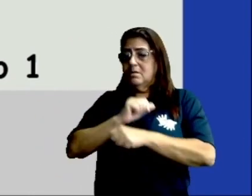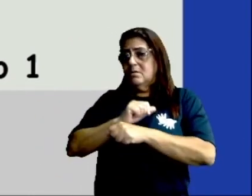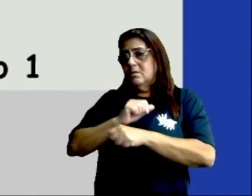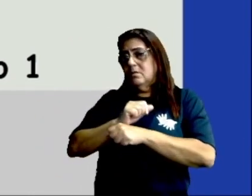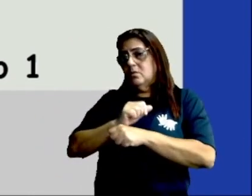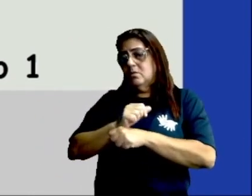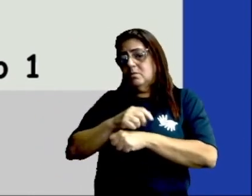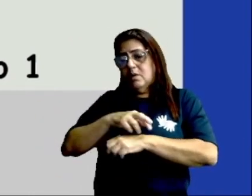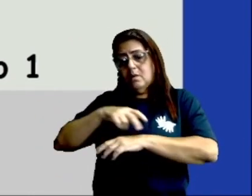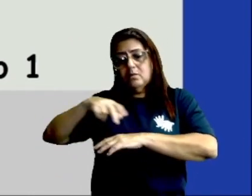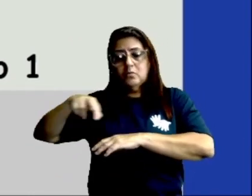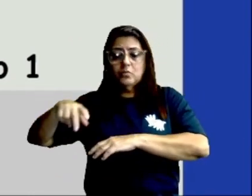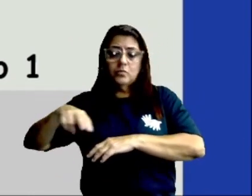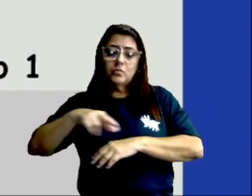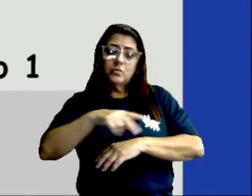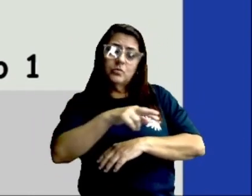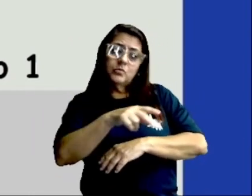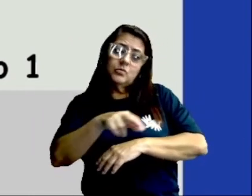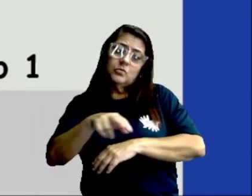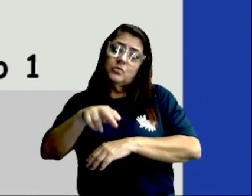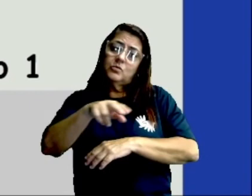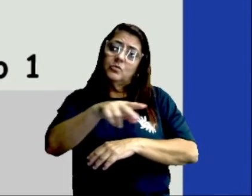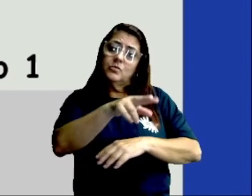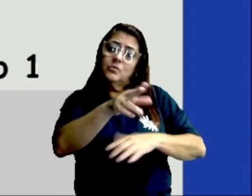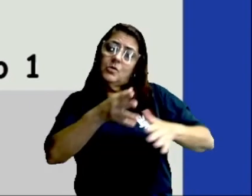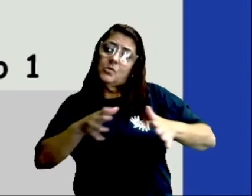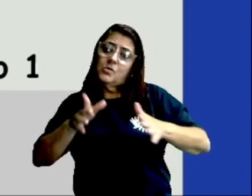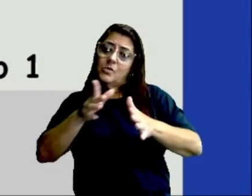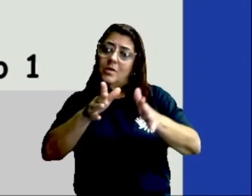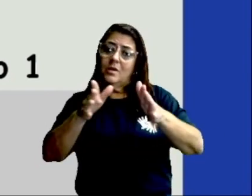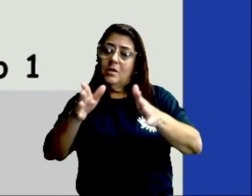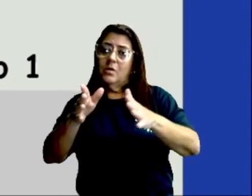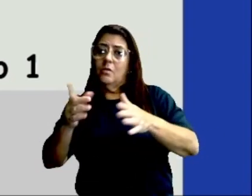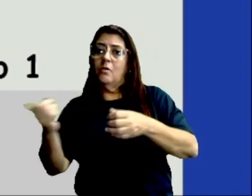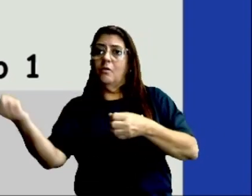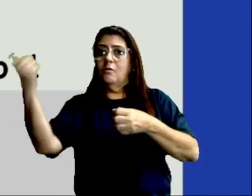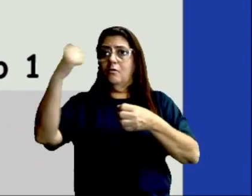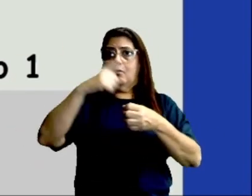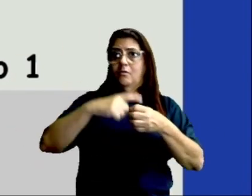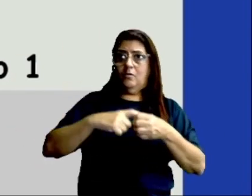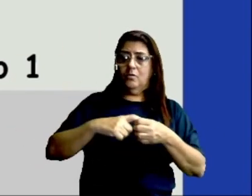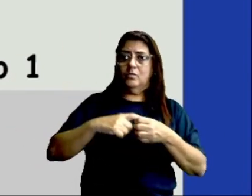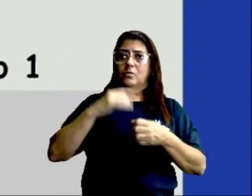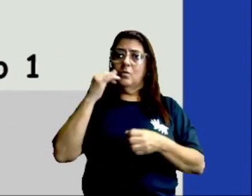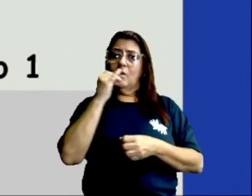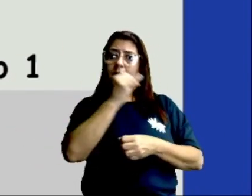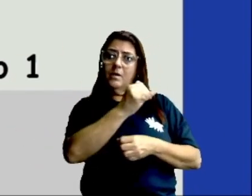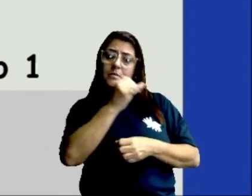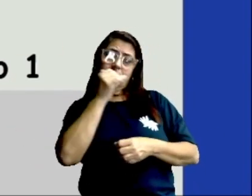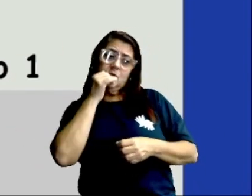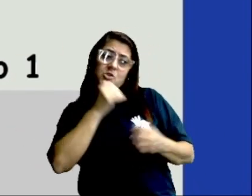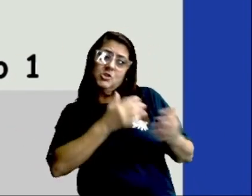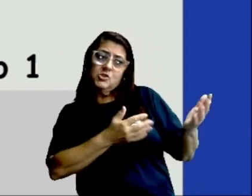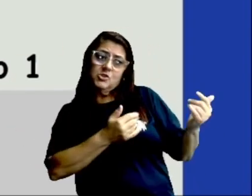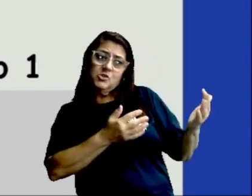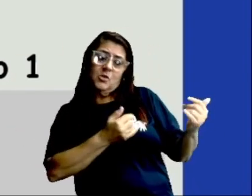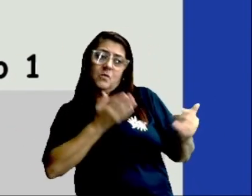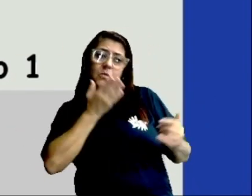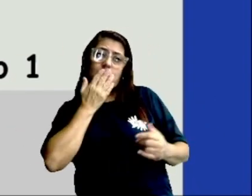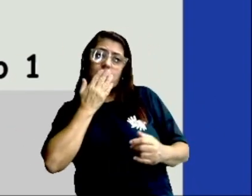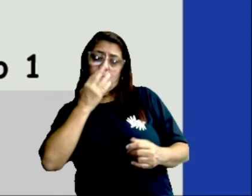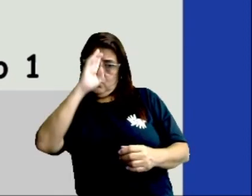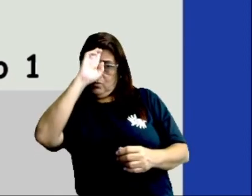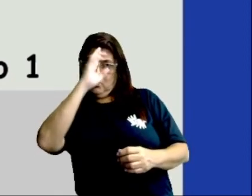às margens do rio. Muito tempo depois, os guerreiros regressaram, informando a jovem que o chefe guerreiro